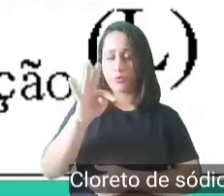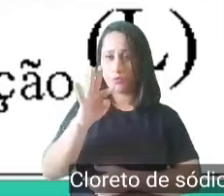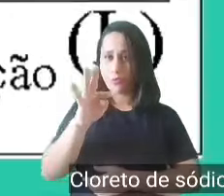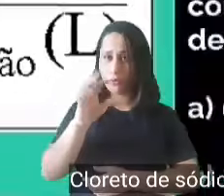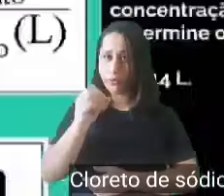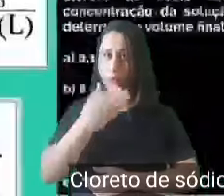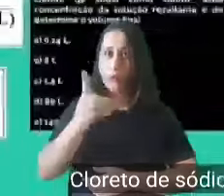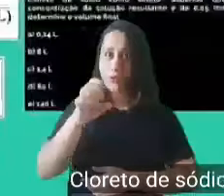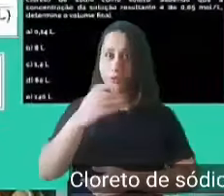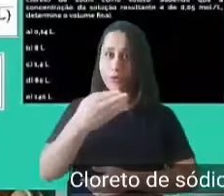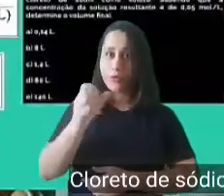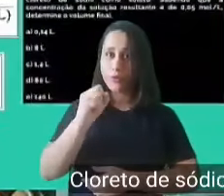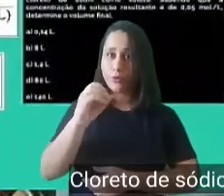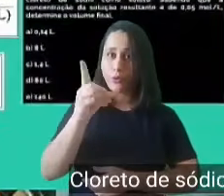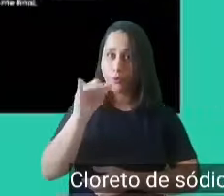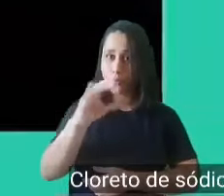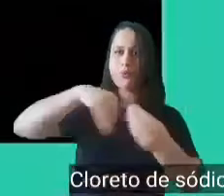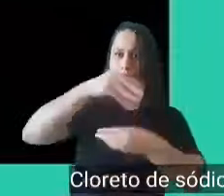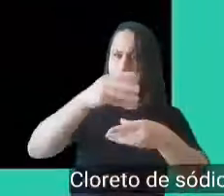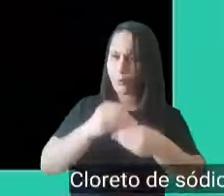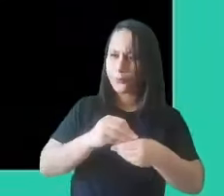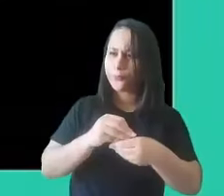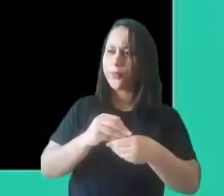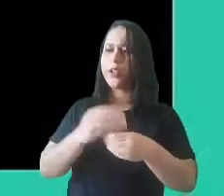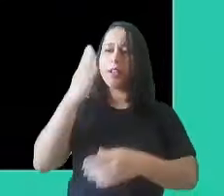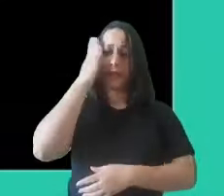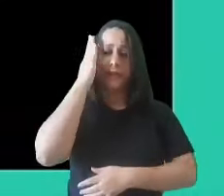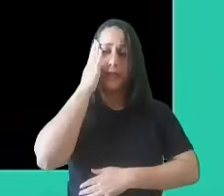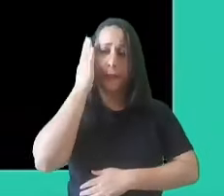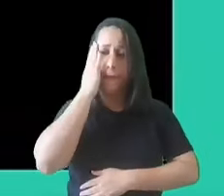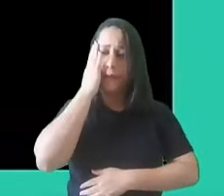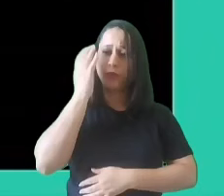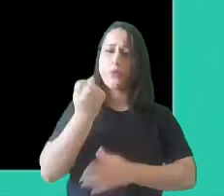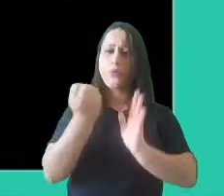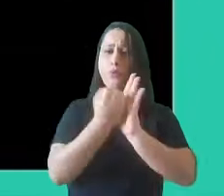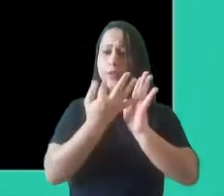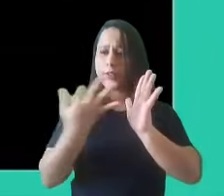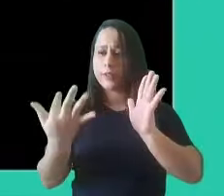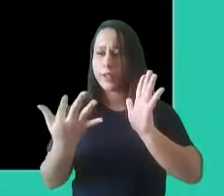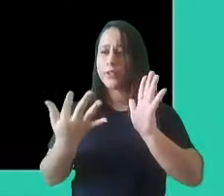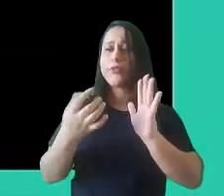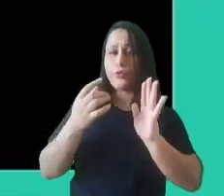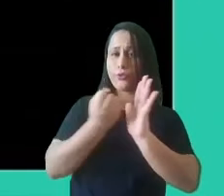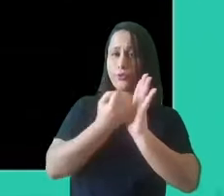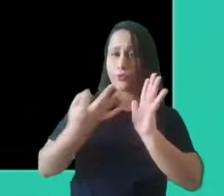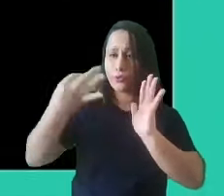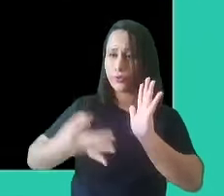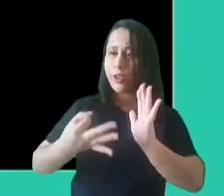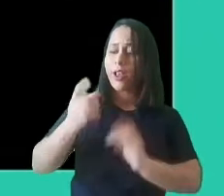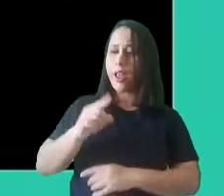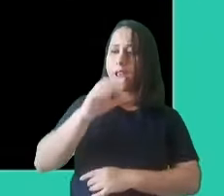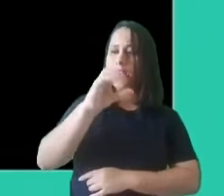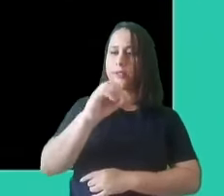pelo valor do volume da solução. No preparo de uma solução aquosa, foi